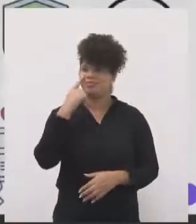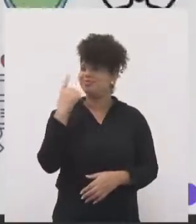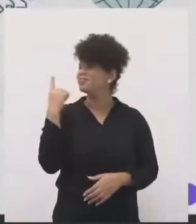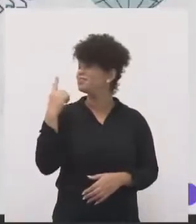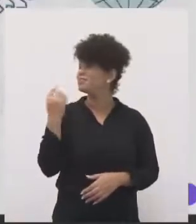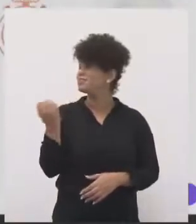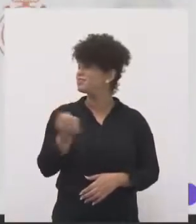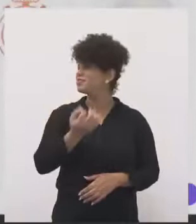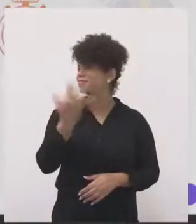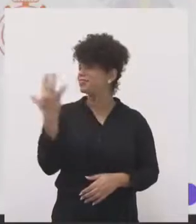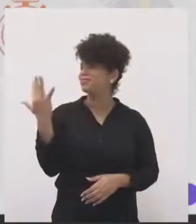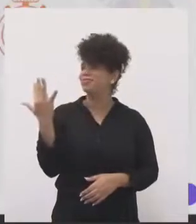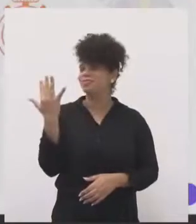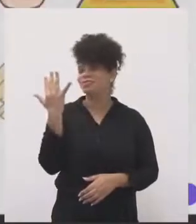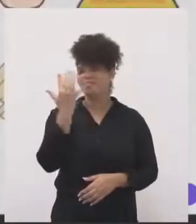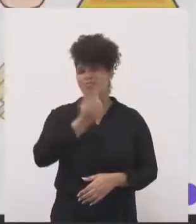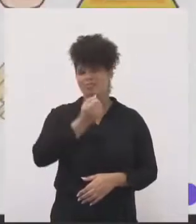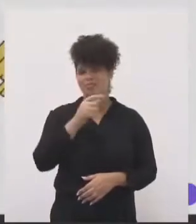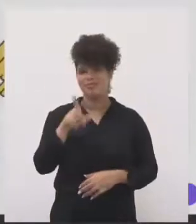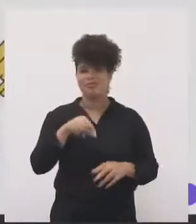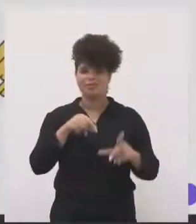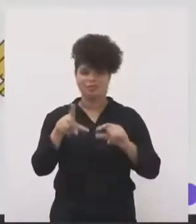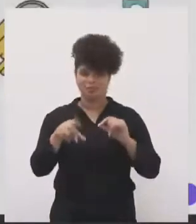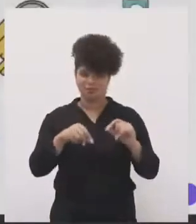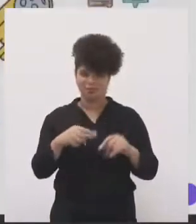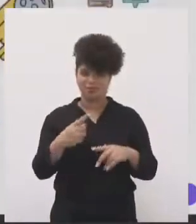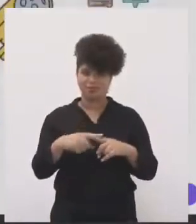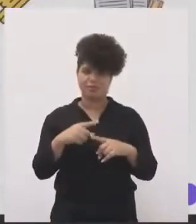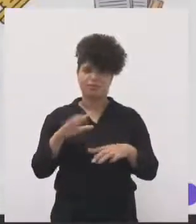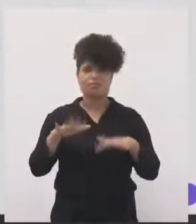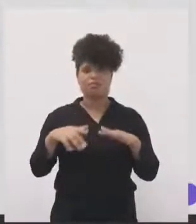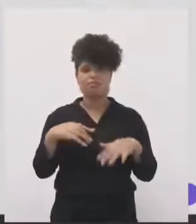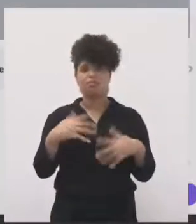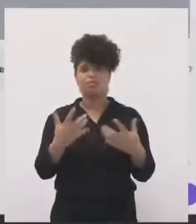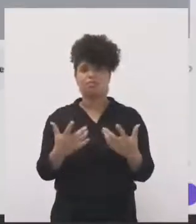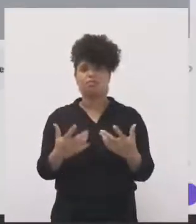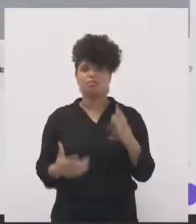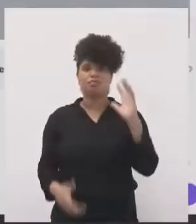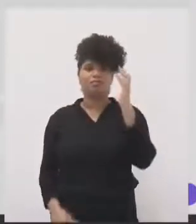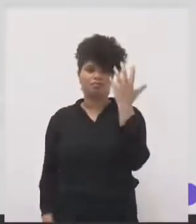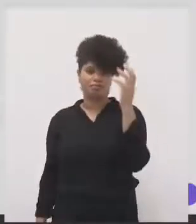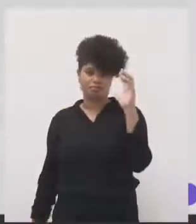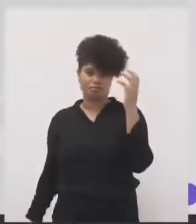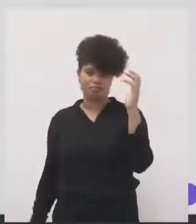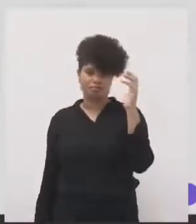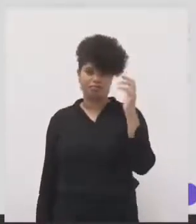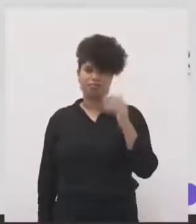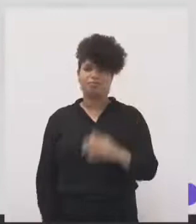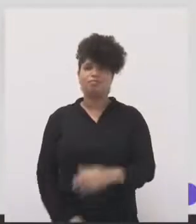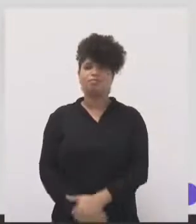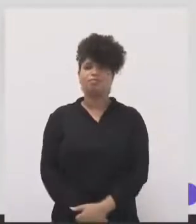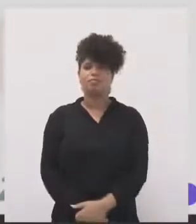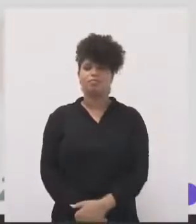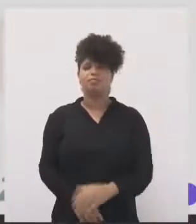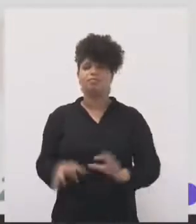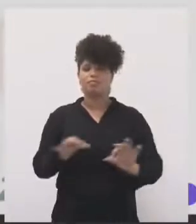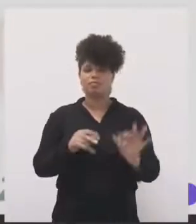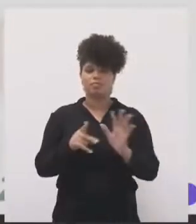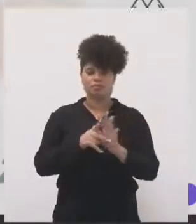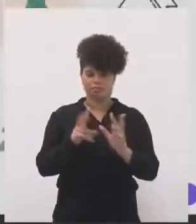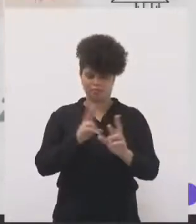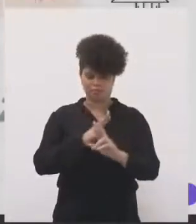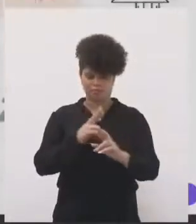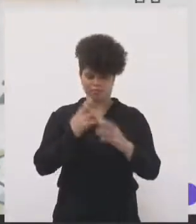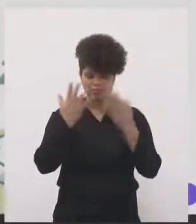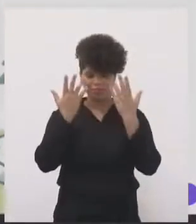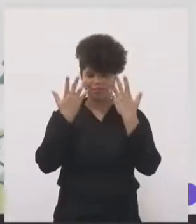bonitinha. Então, vamos supor que eu queira uma árvore para esse projeto aí, relacionado à natureza. Então, eu posso